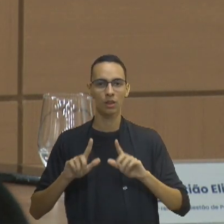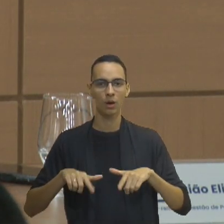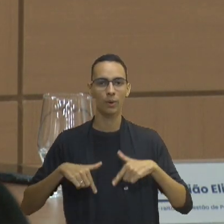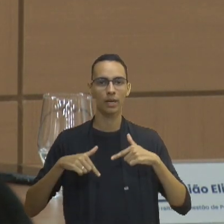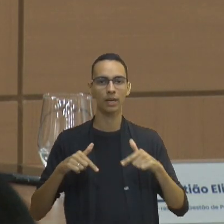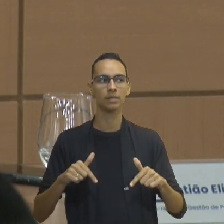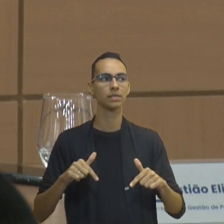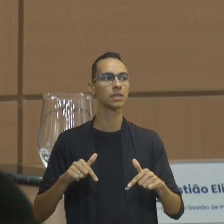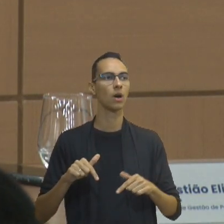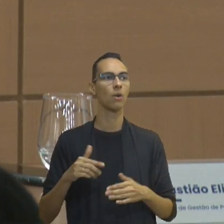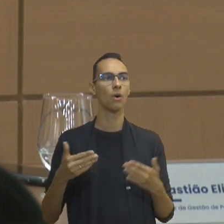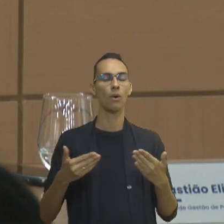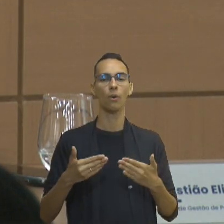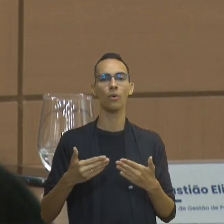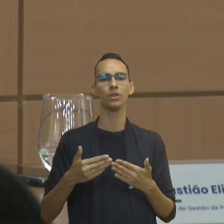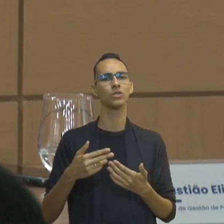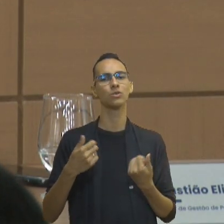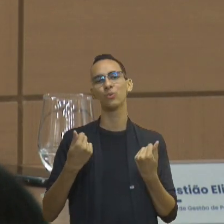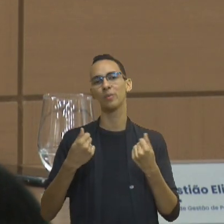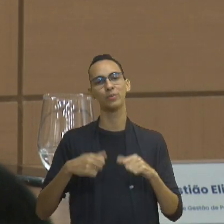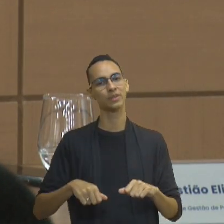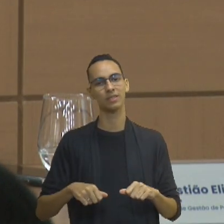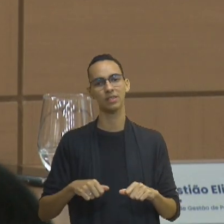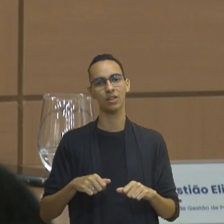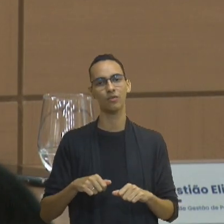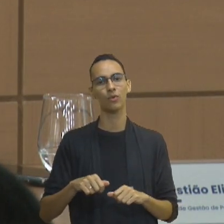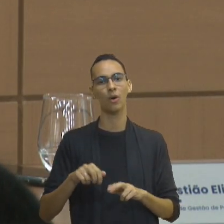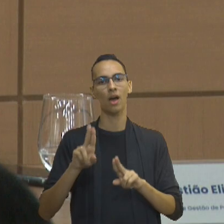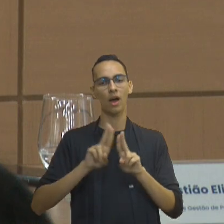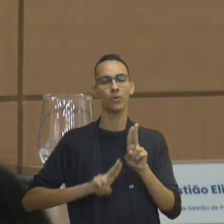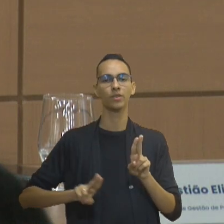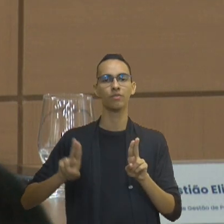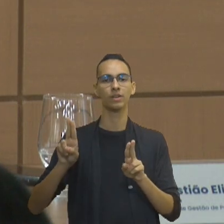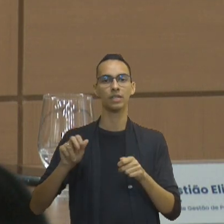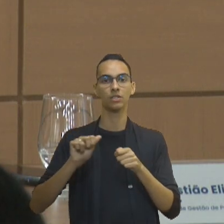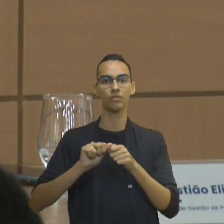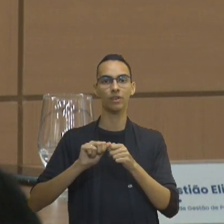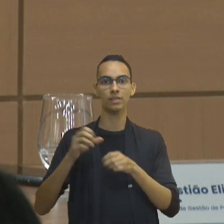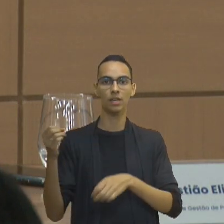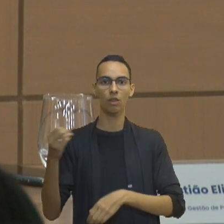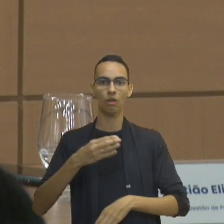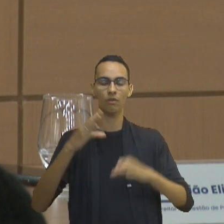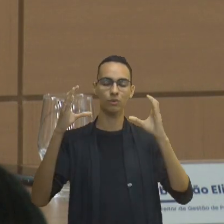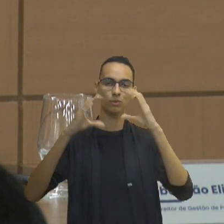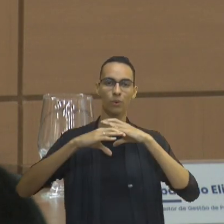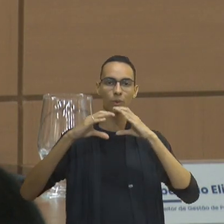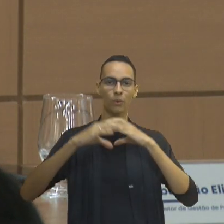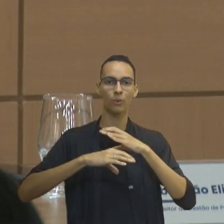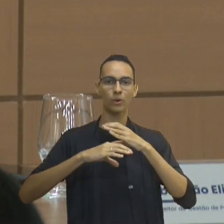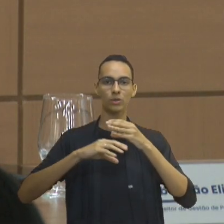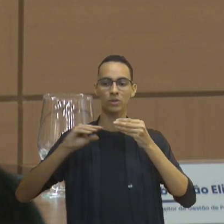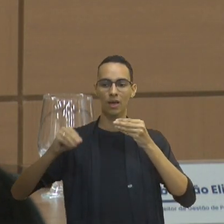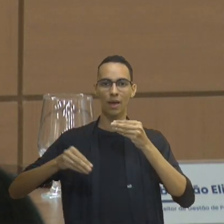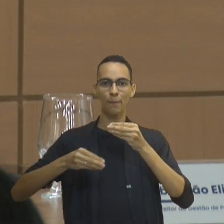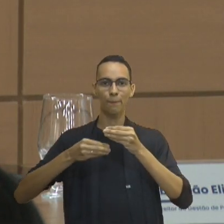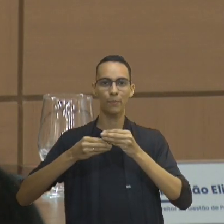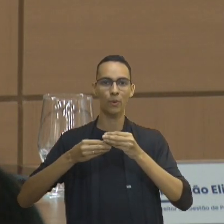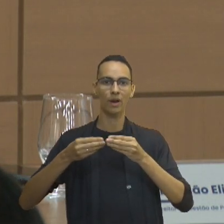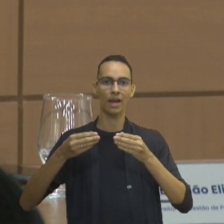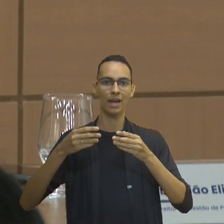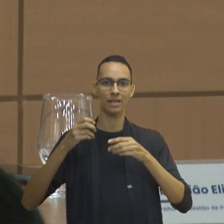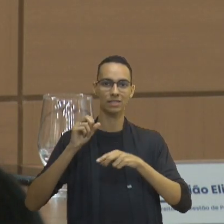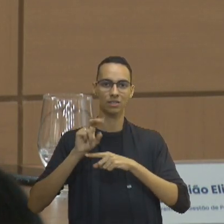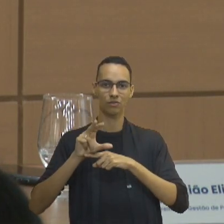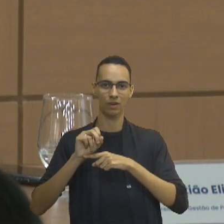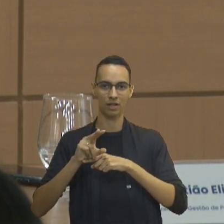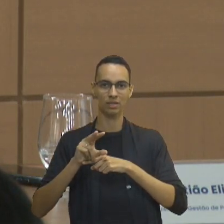é possível a universidade realizar novos concursos e prover essas vagas, não é? E isso, então, foi sendo